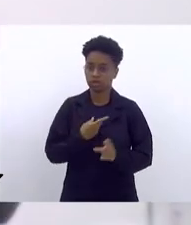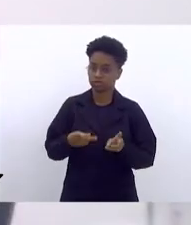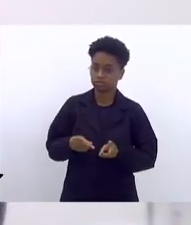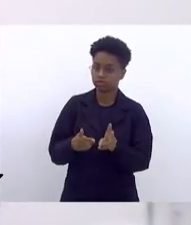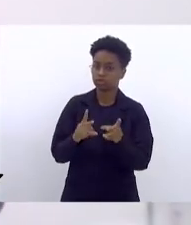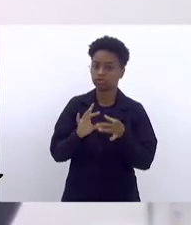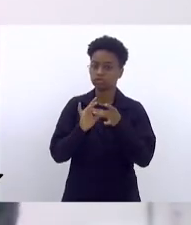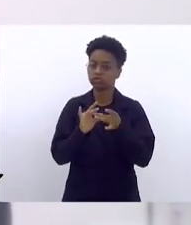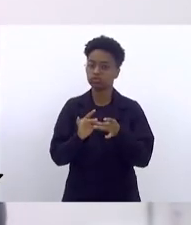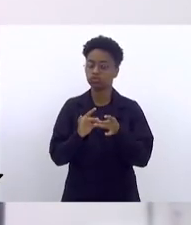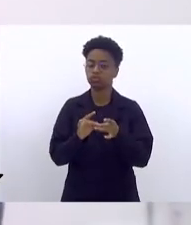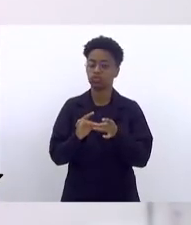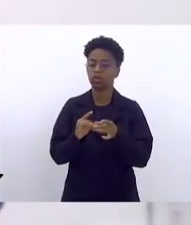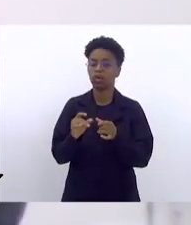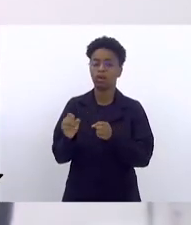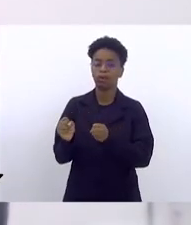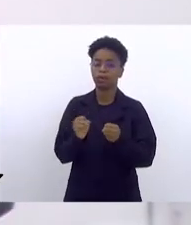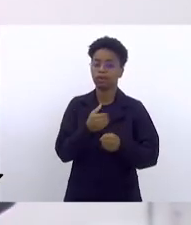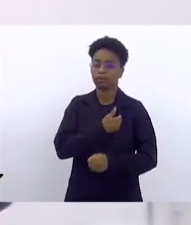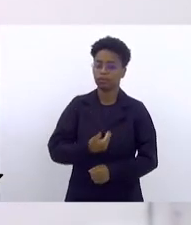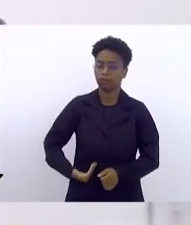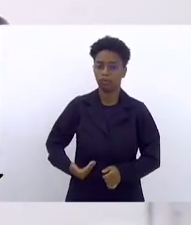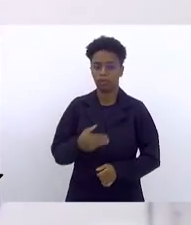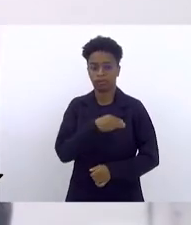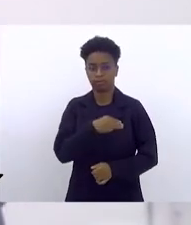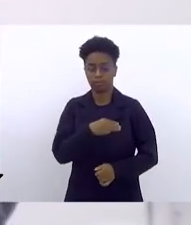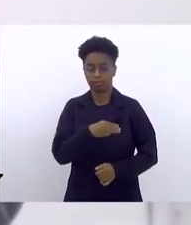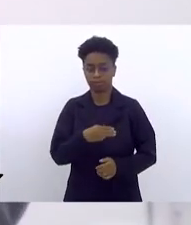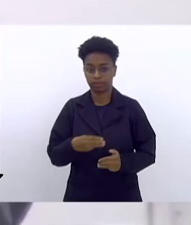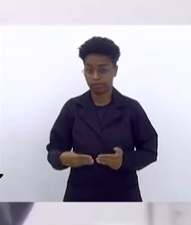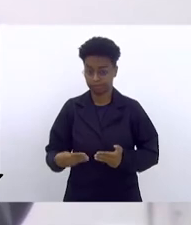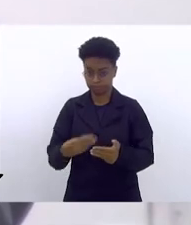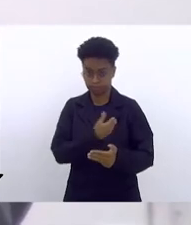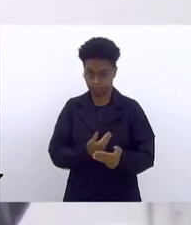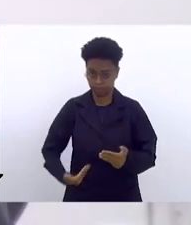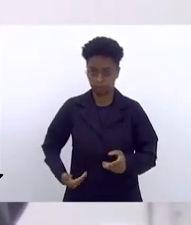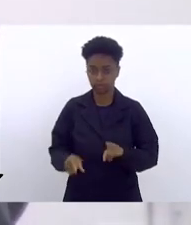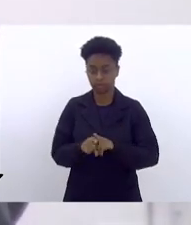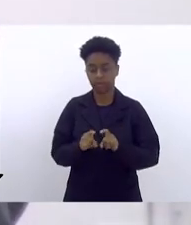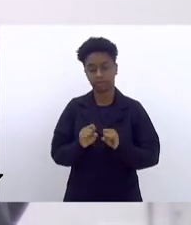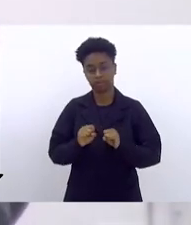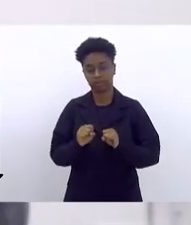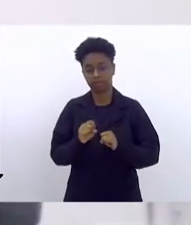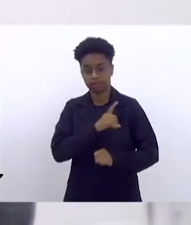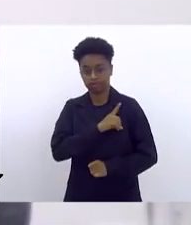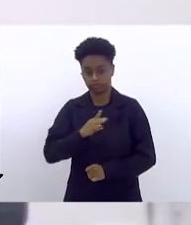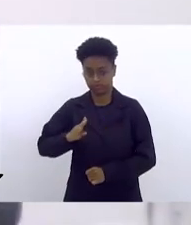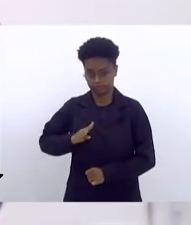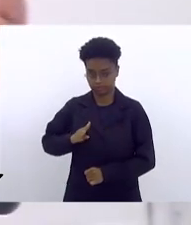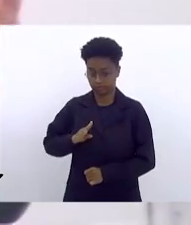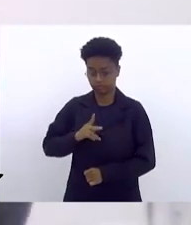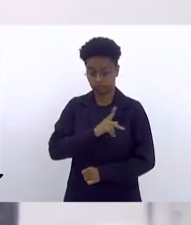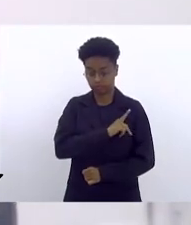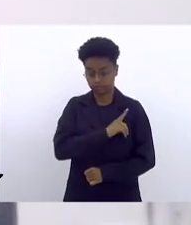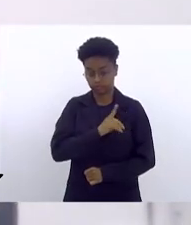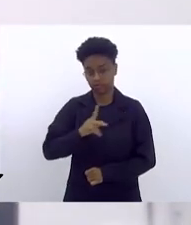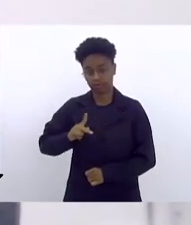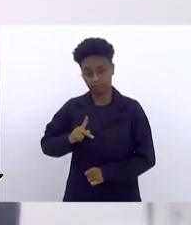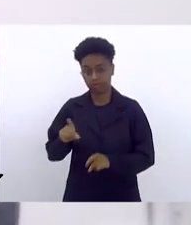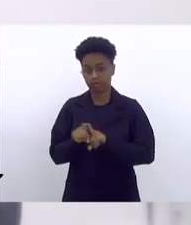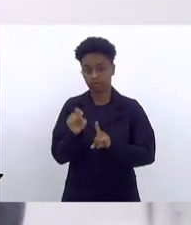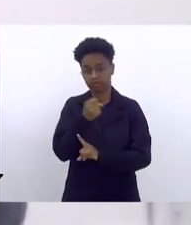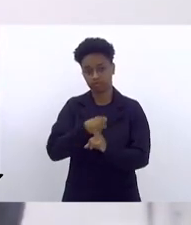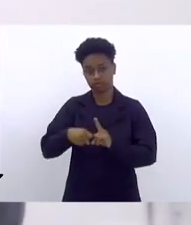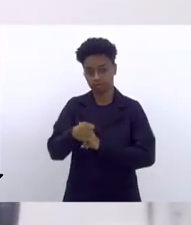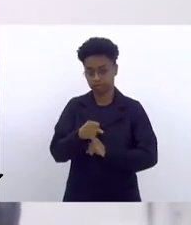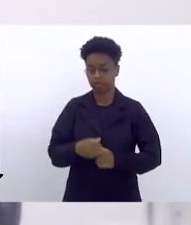poder público ministério público defensoria pública judiciário então isso é muito importante e a sociedade civil